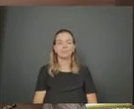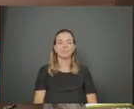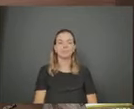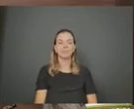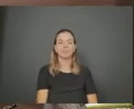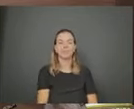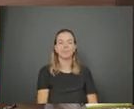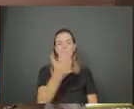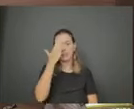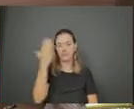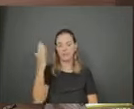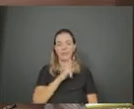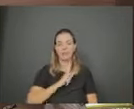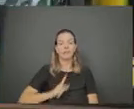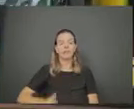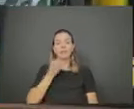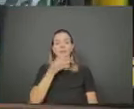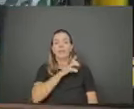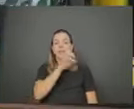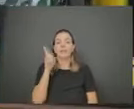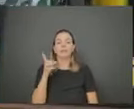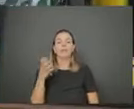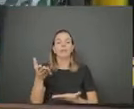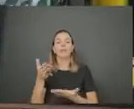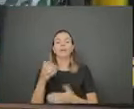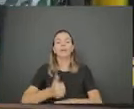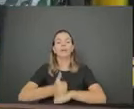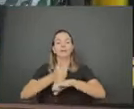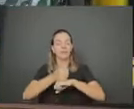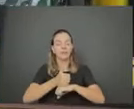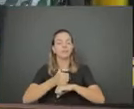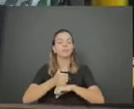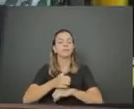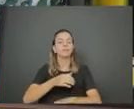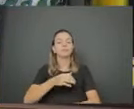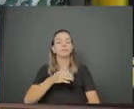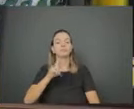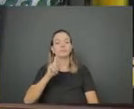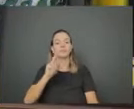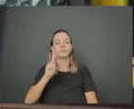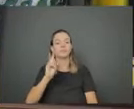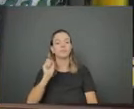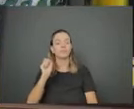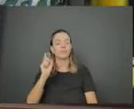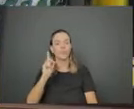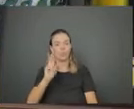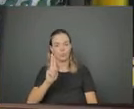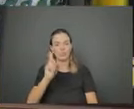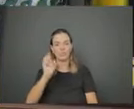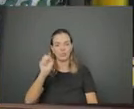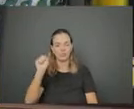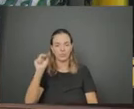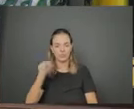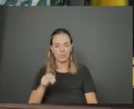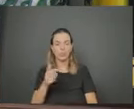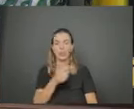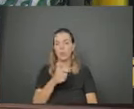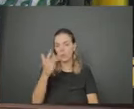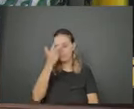presidente. Bom dia, comandante coronel Hudson e demais comandantes de unidades oficiais aqui